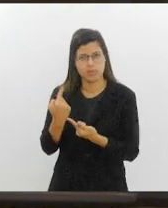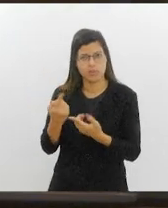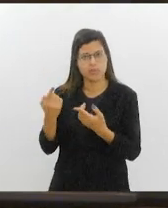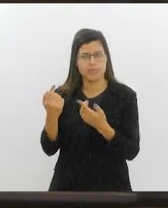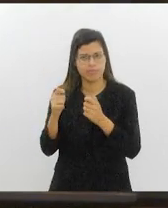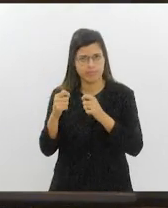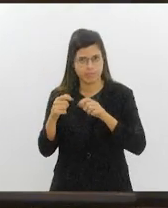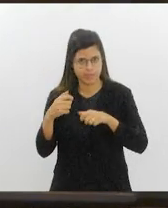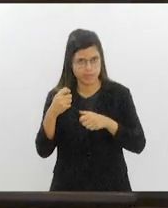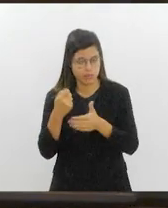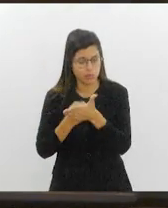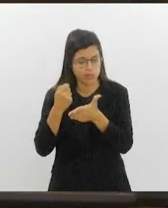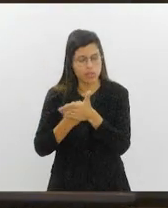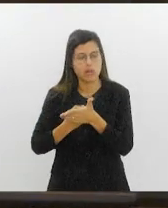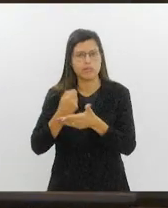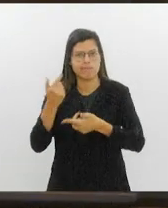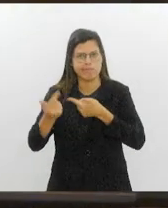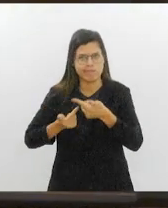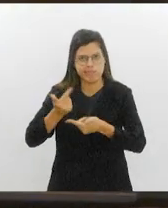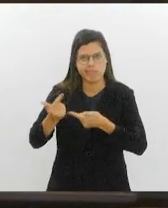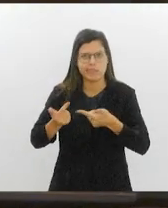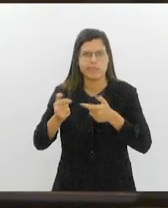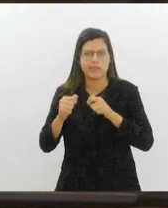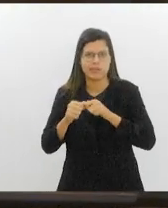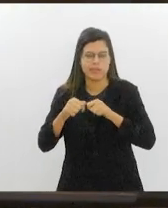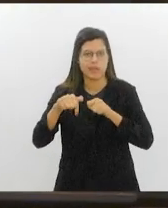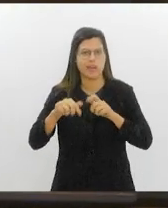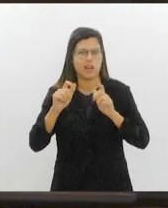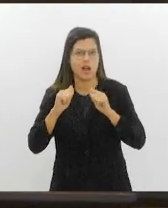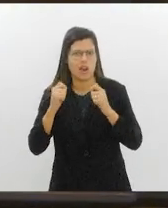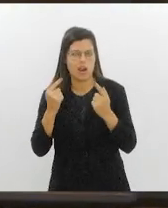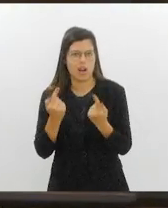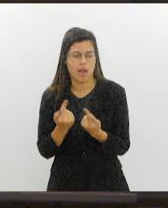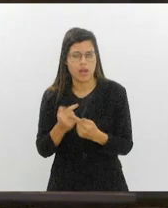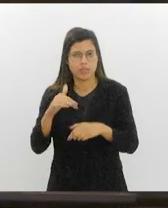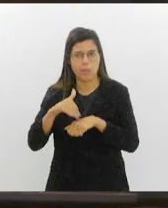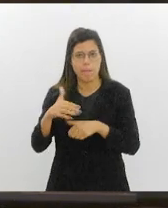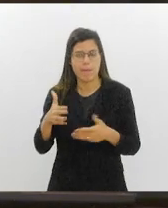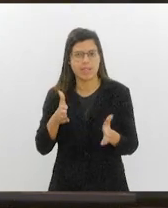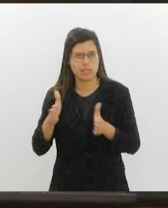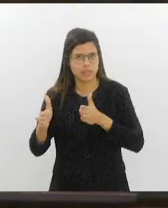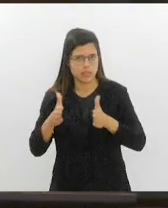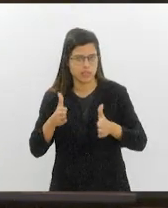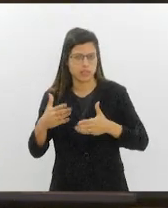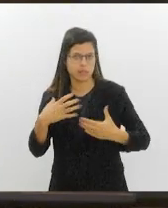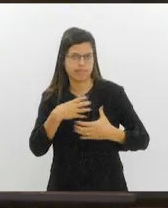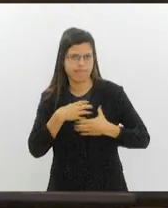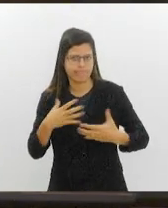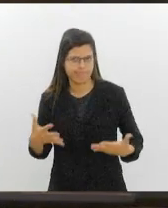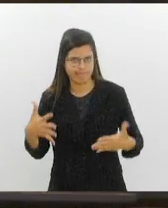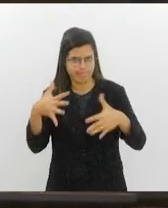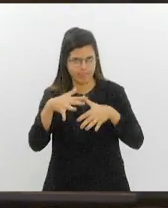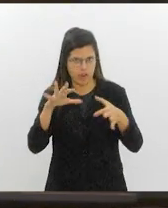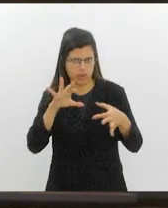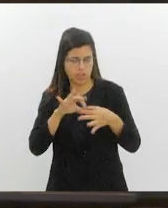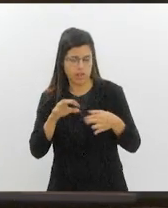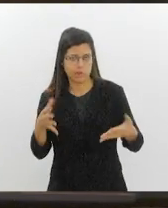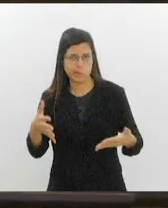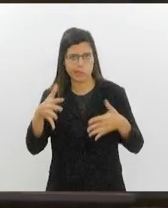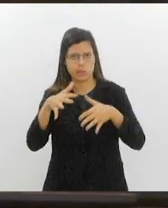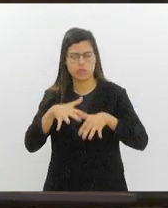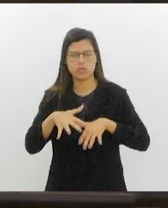Casa de Leis uma casa mais acessível, sensibilizada com a inclusão. Então, a gente precisa reconhecer